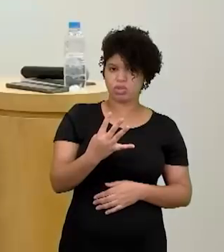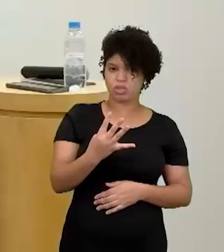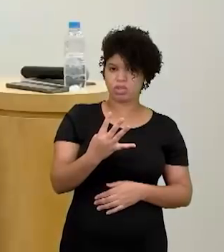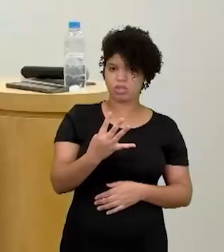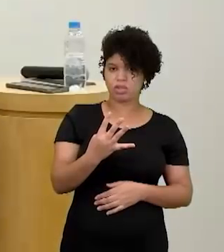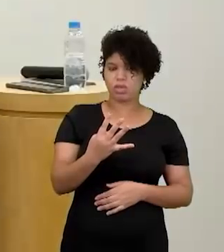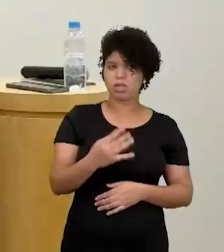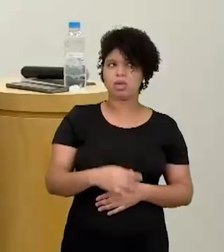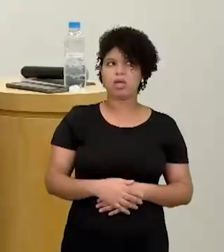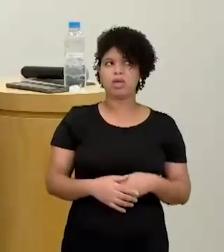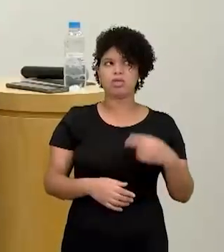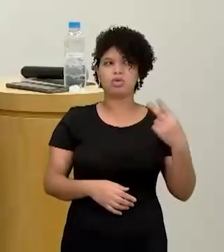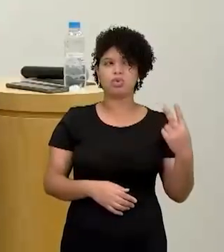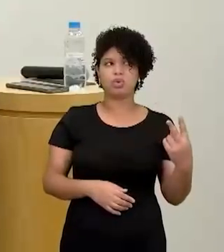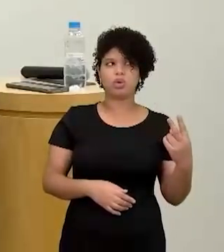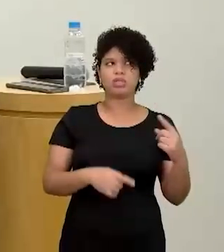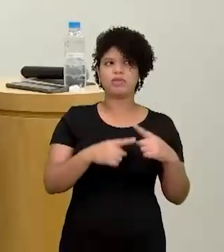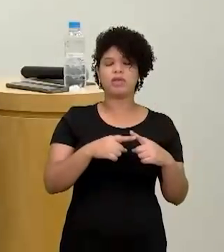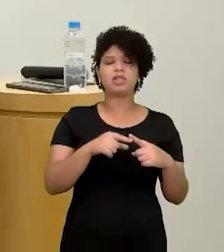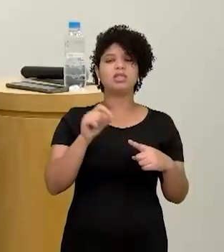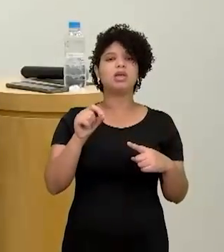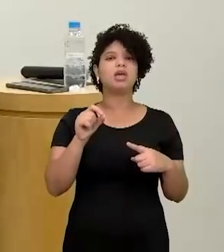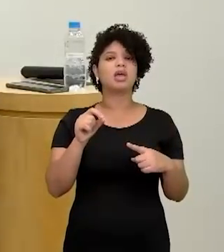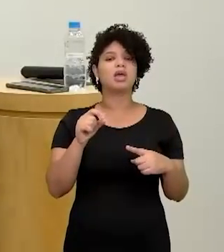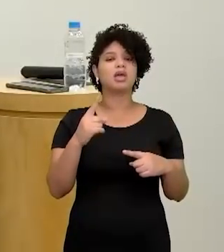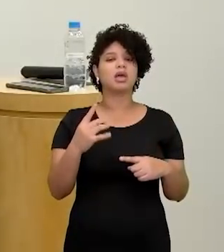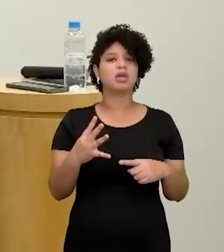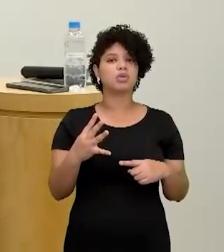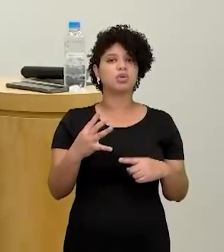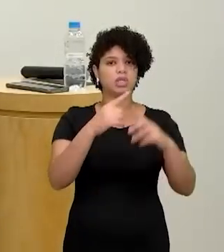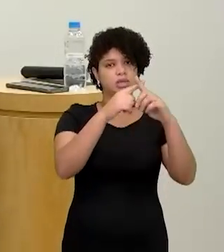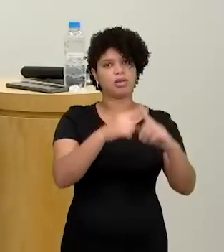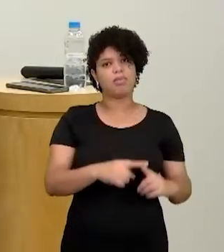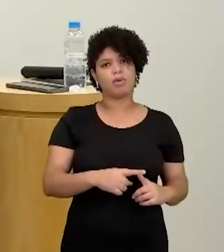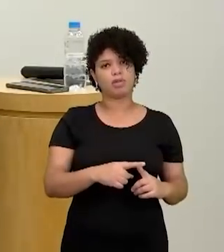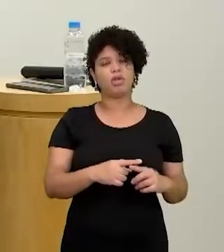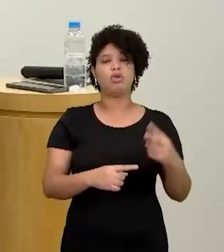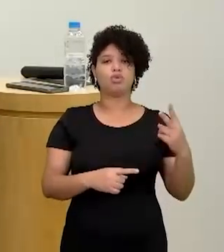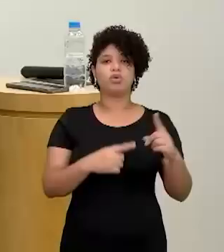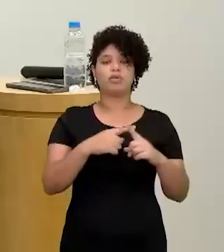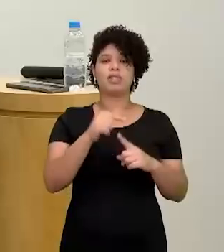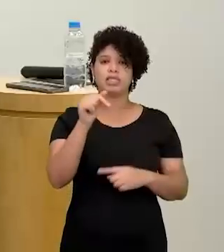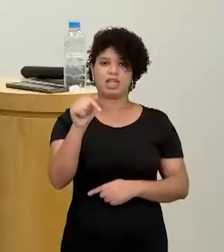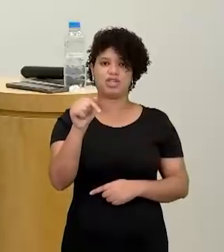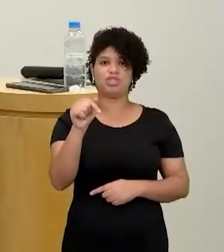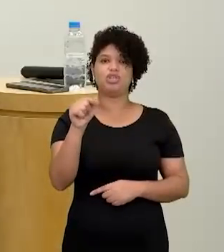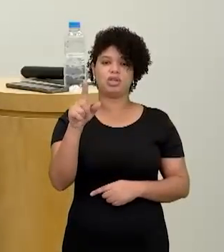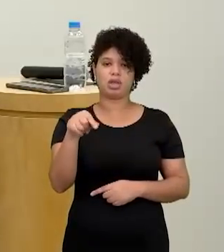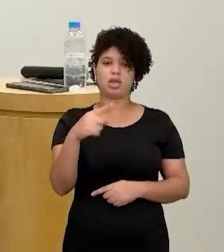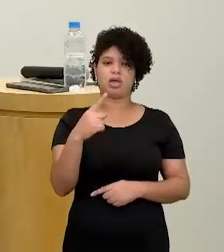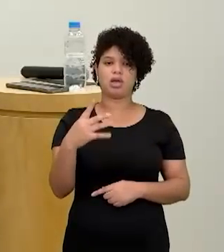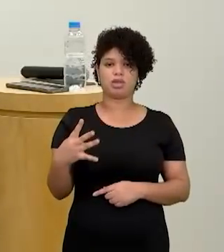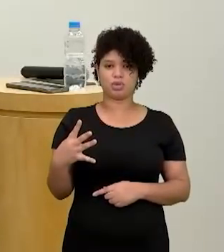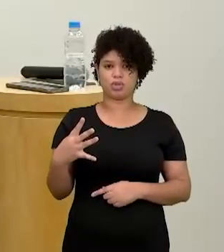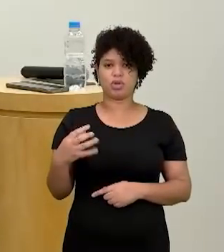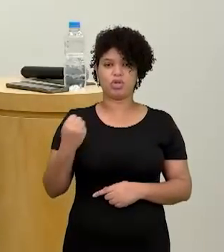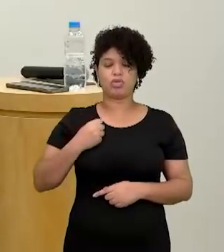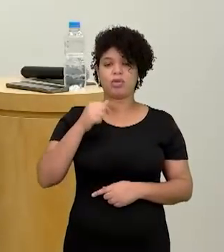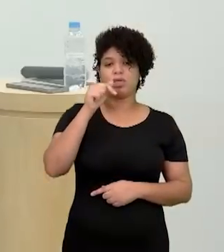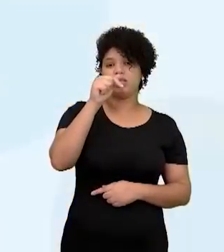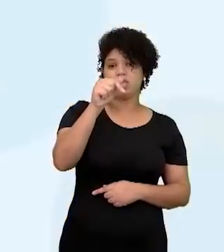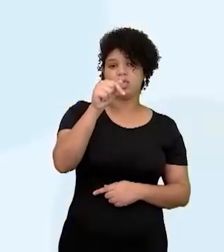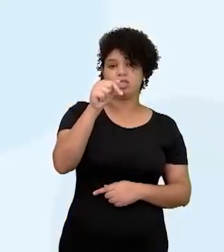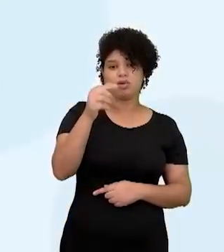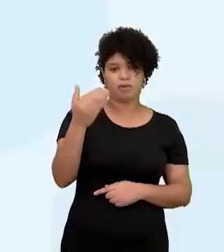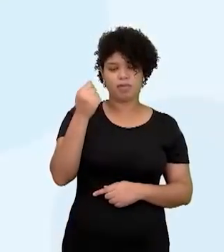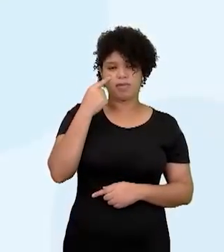14, 2 vezes quem vai dar 14? Tabuada, 2 vezes 7. Então, nesse balãozinho vai ser o número 7,